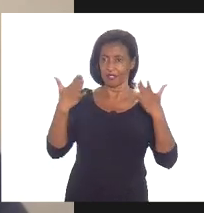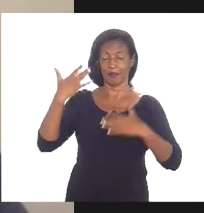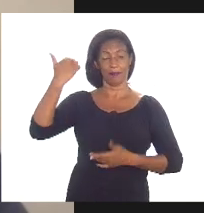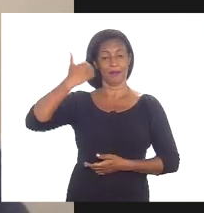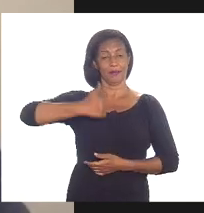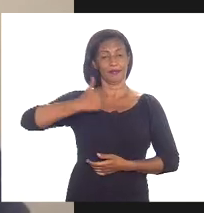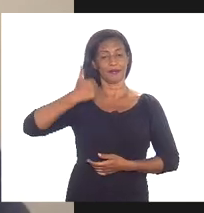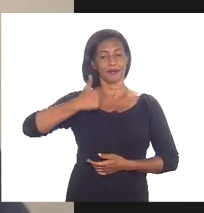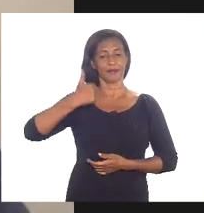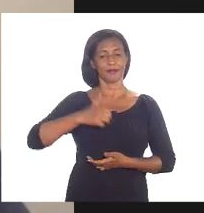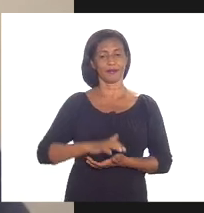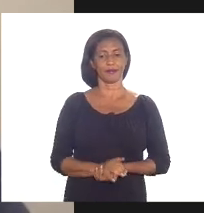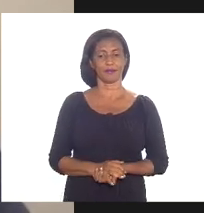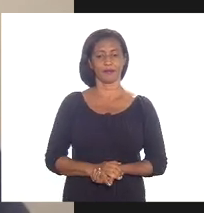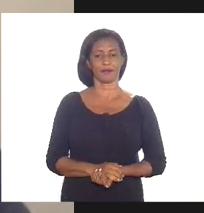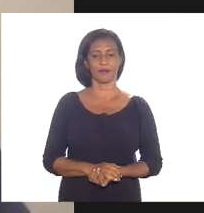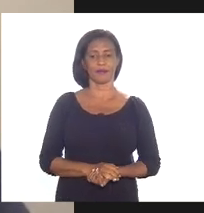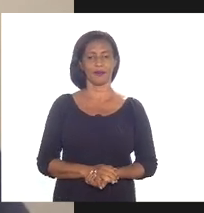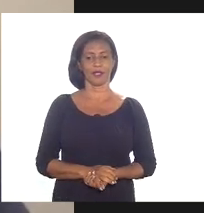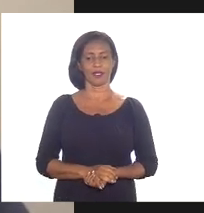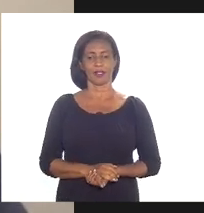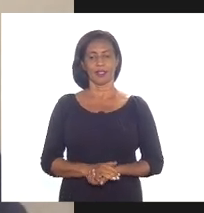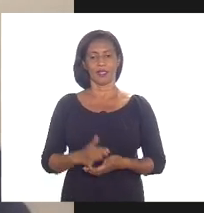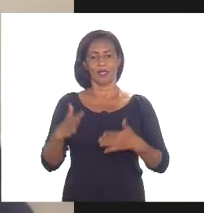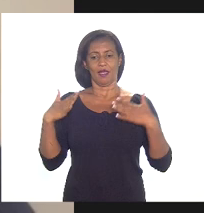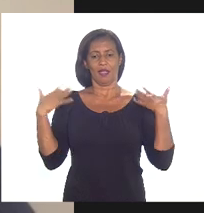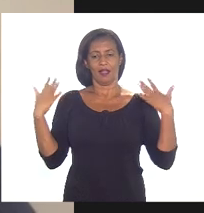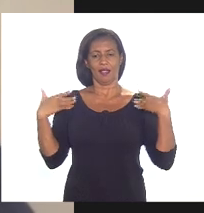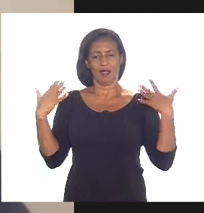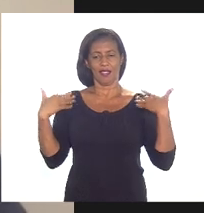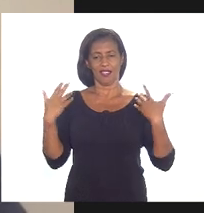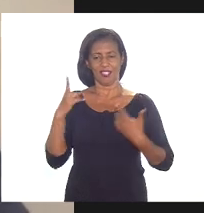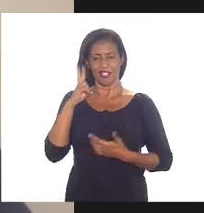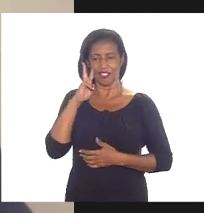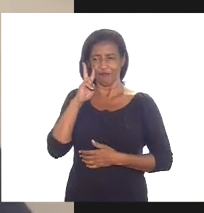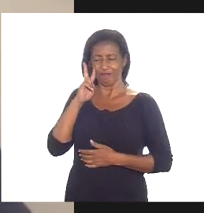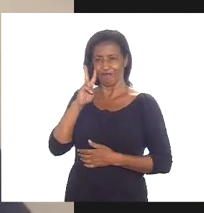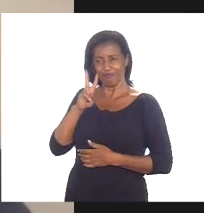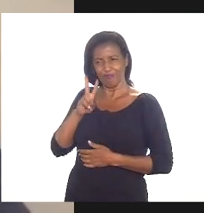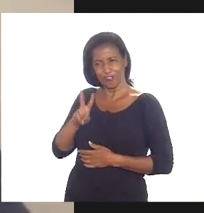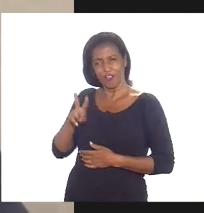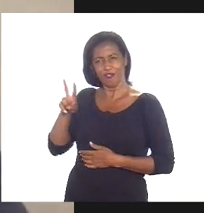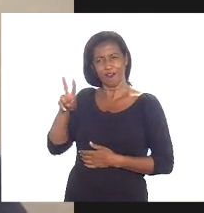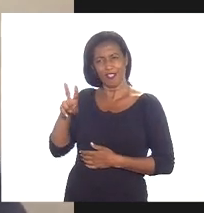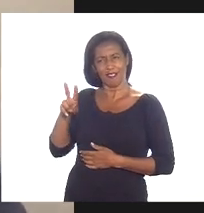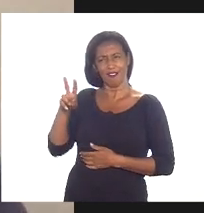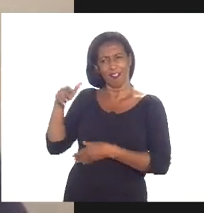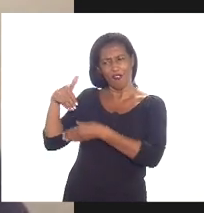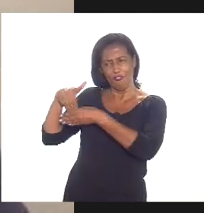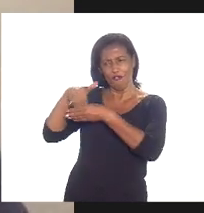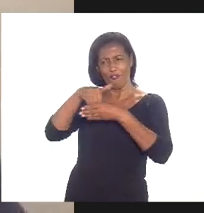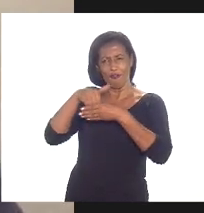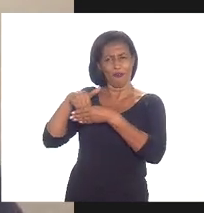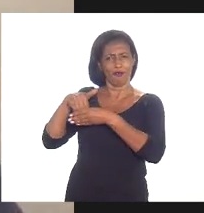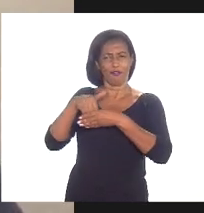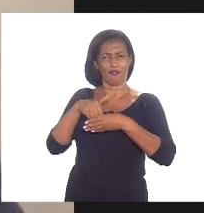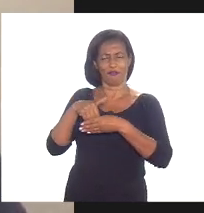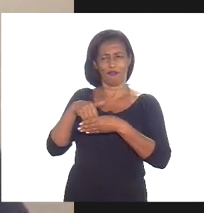primeiro, a alegria de ver a candidatura do deputado Noel de Carvalho a essa